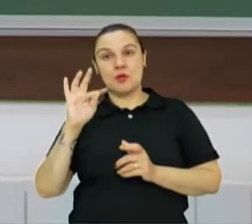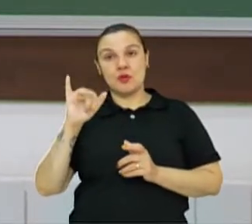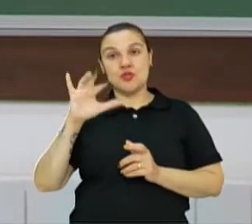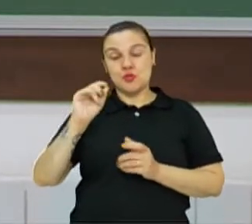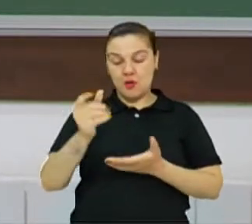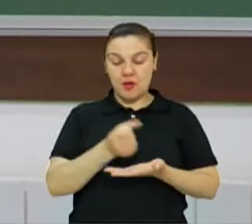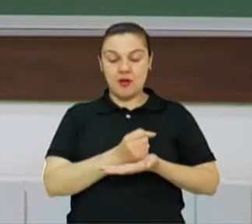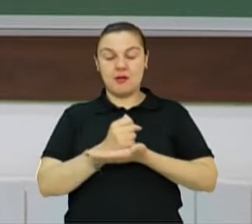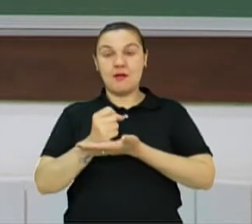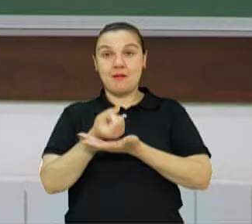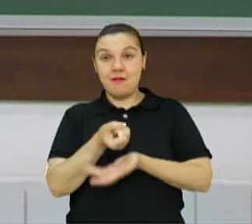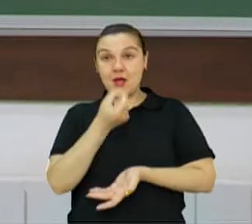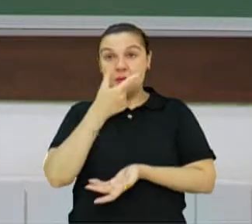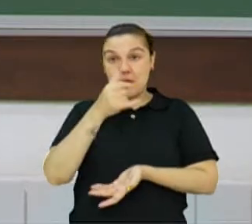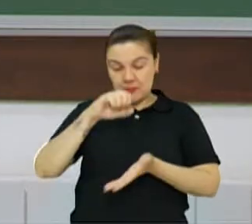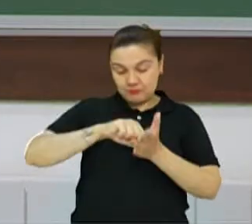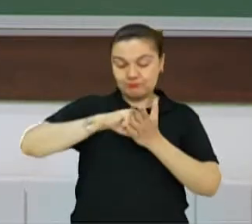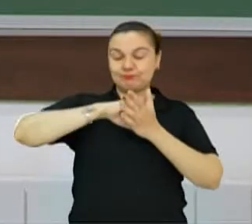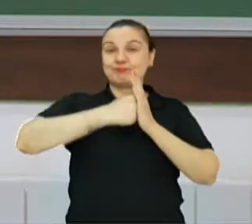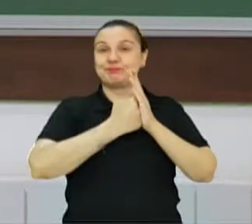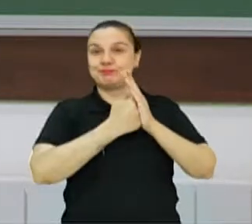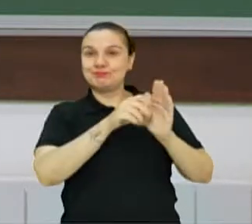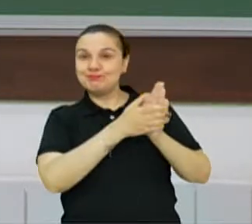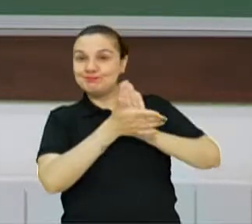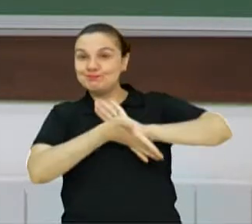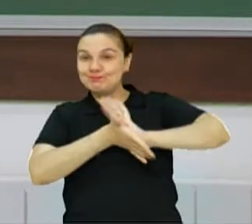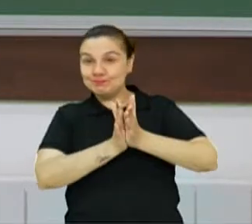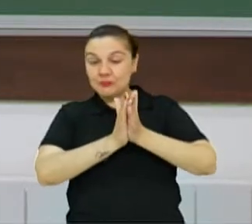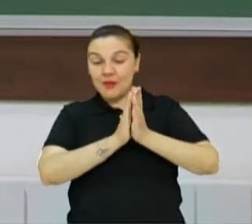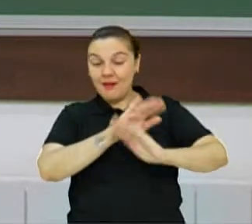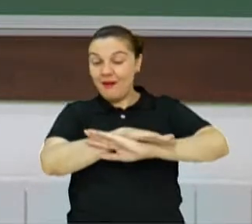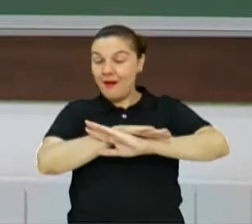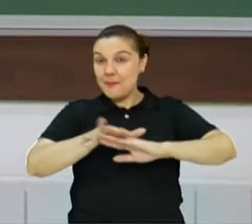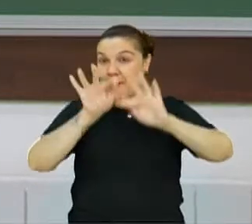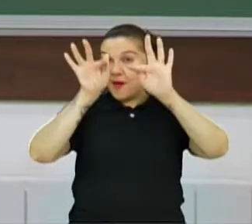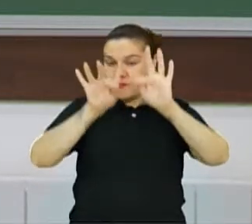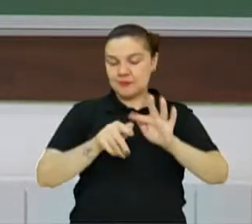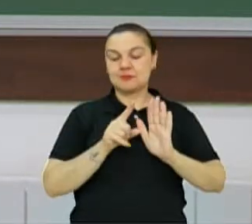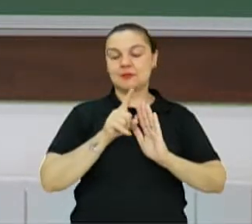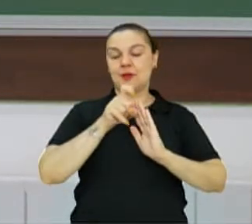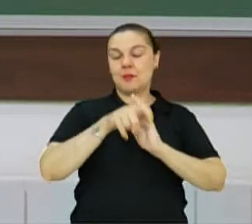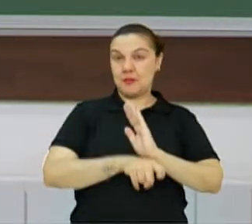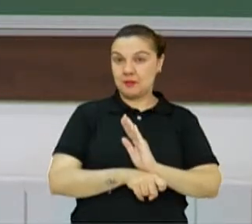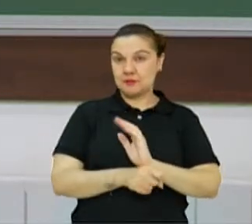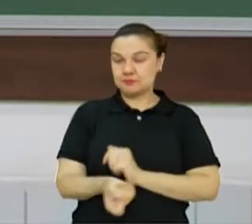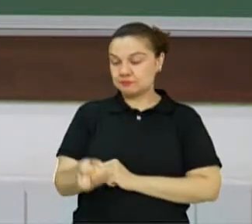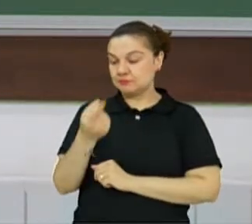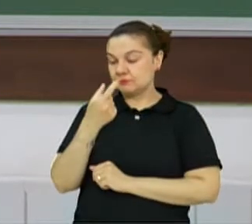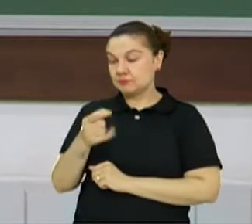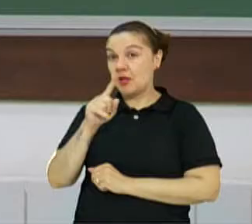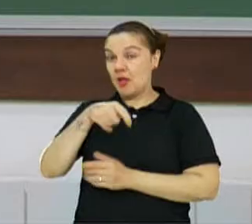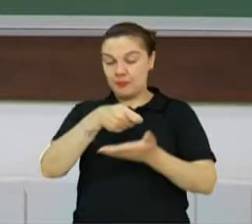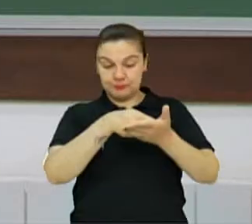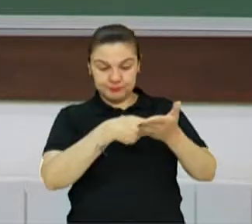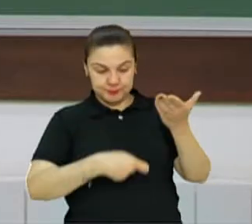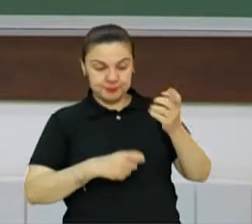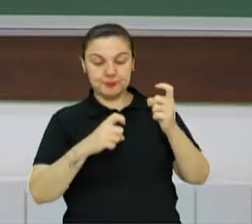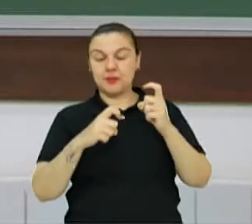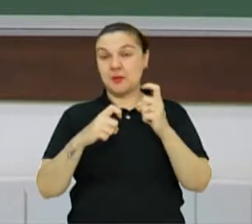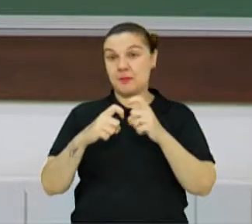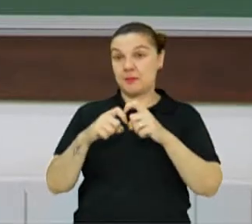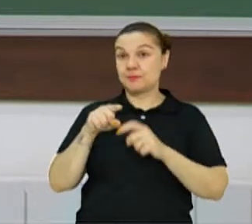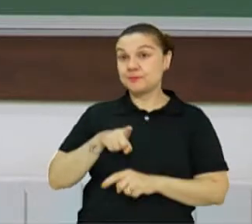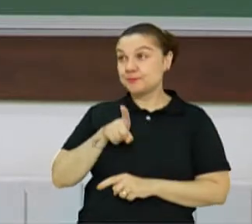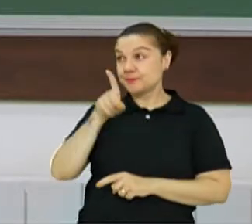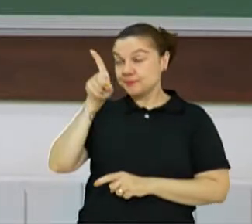usado para eliminar, para matar as bactérias, tá? E é um medicamento, né, que é utilizado com prescrição, com